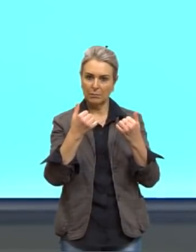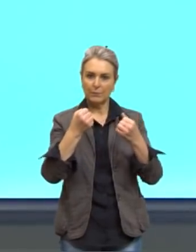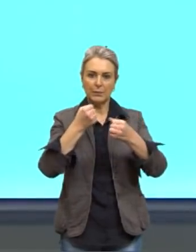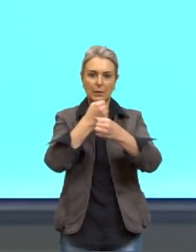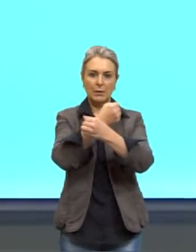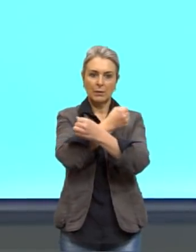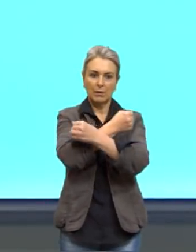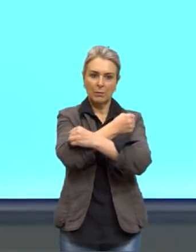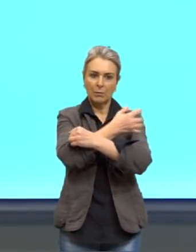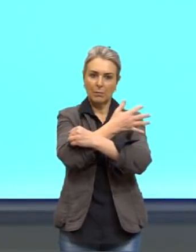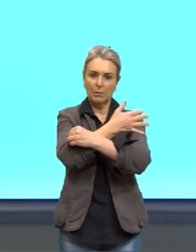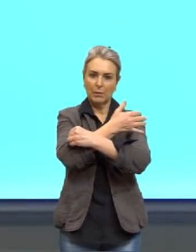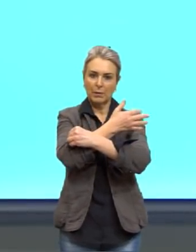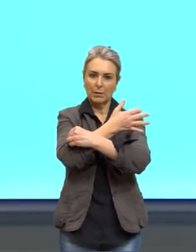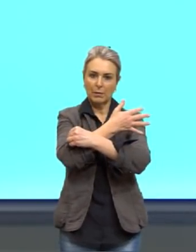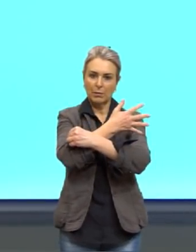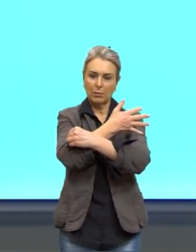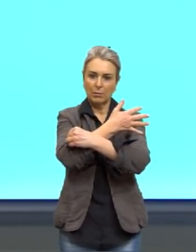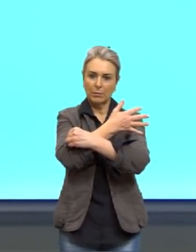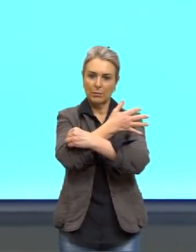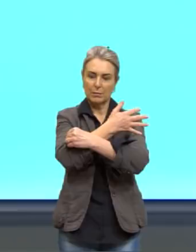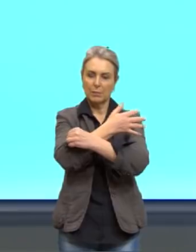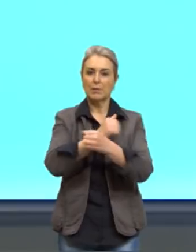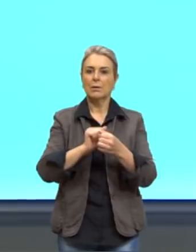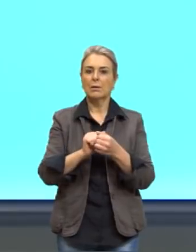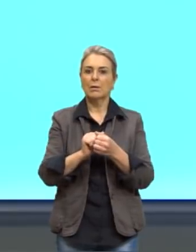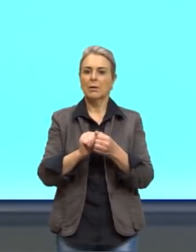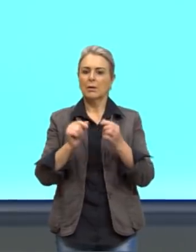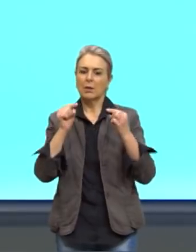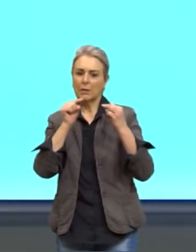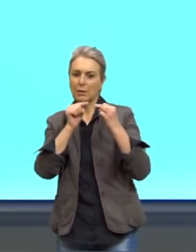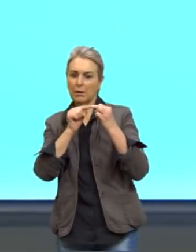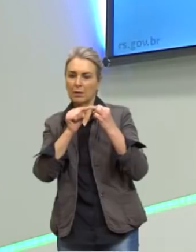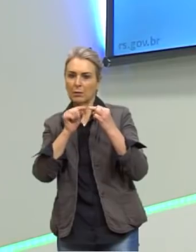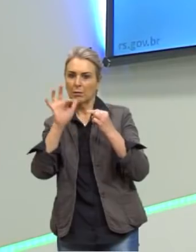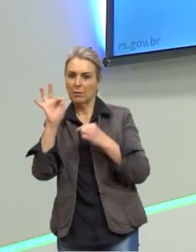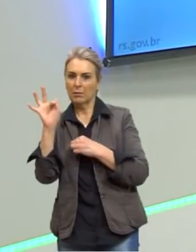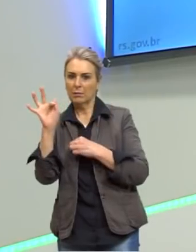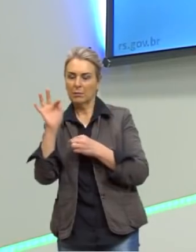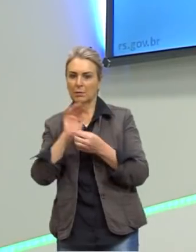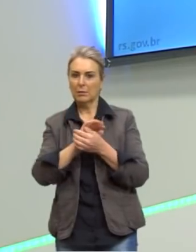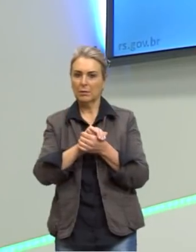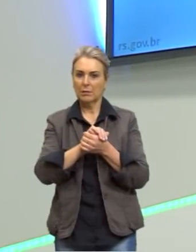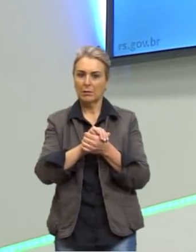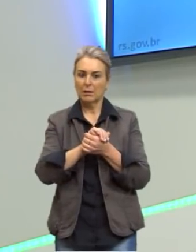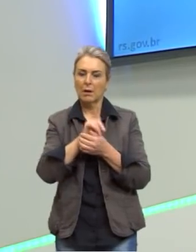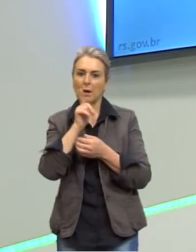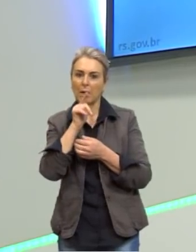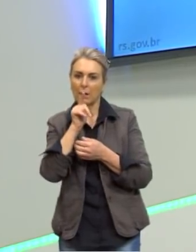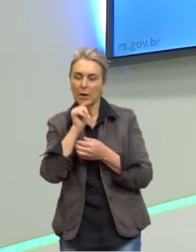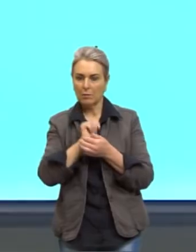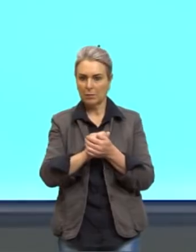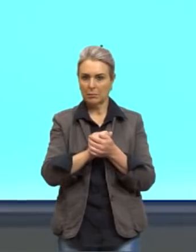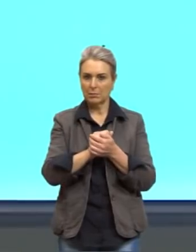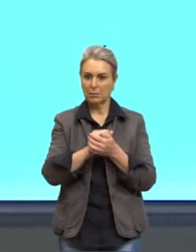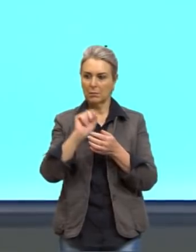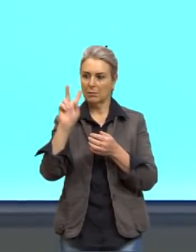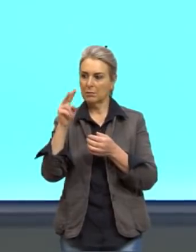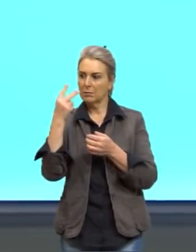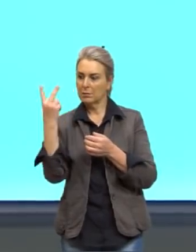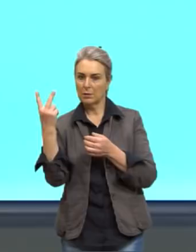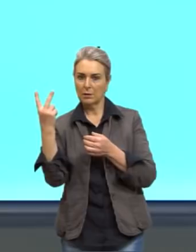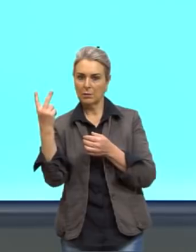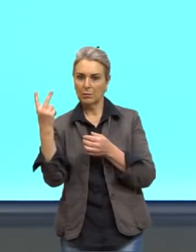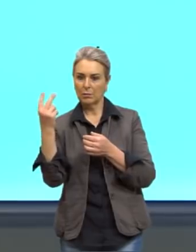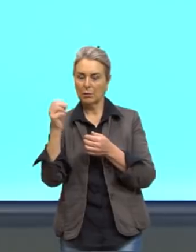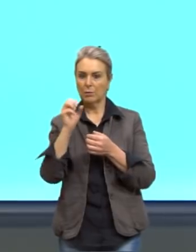fluorídrico tá que é o hidrogênio ligado ao flúor o a água né que é o hidrogênio ligado ao oxigênio